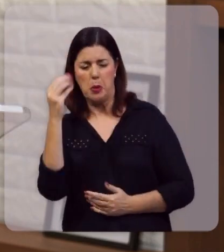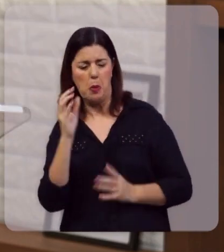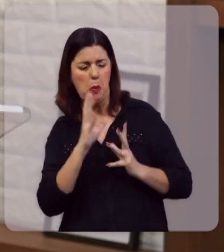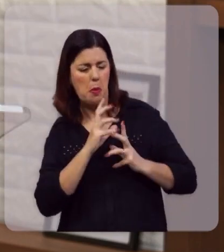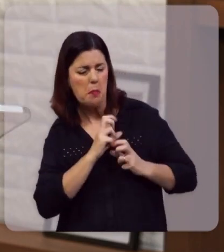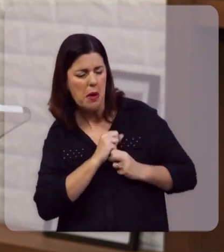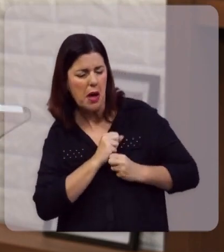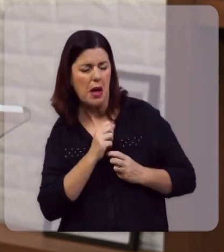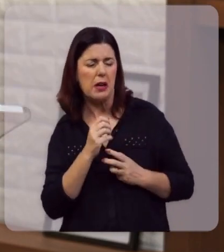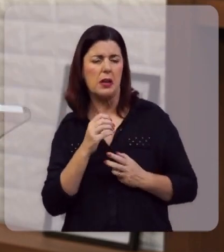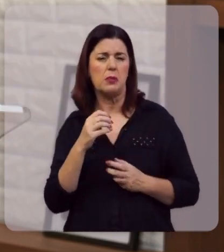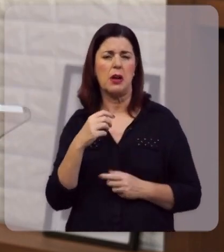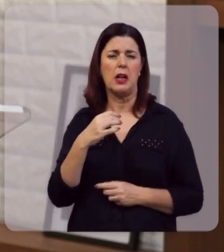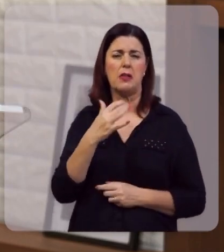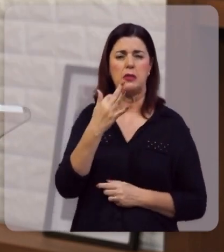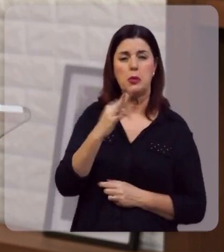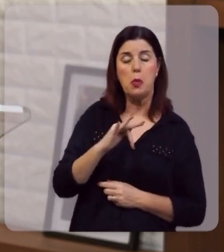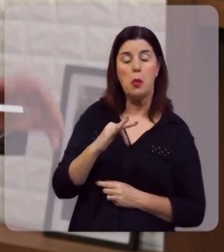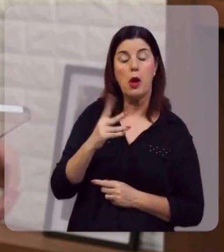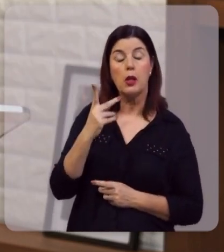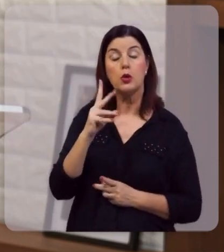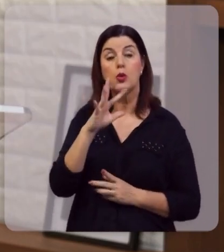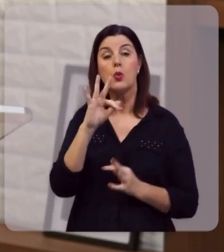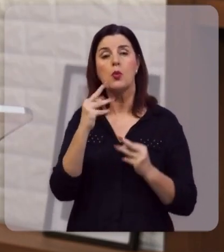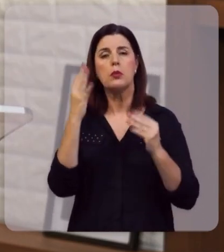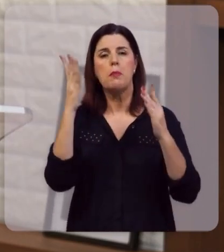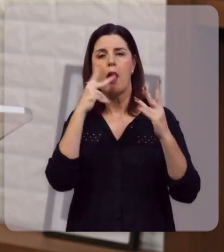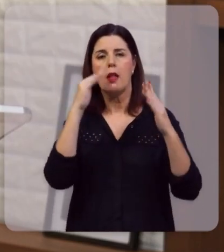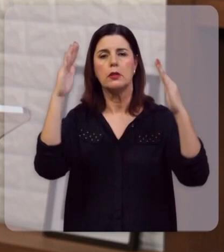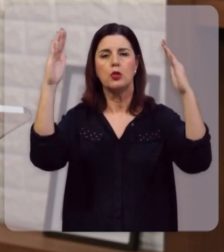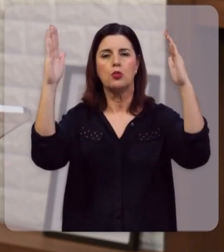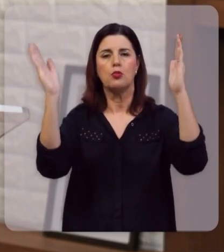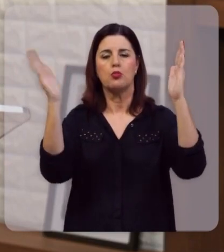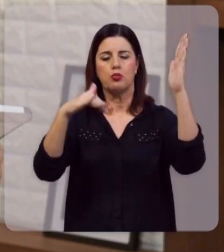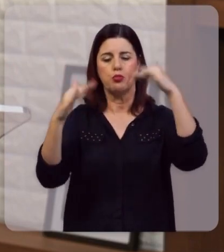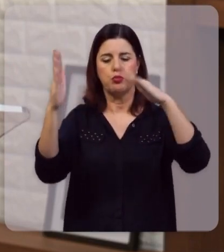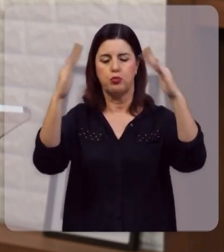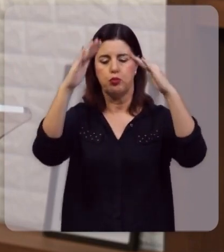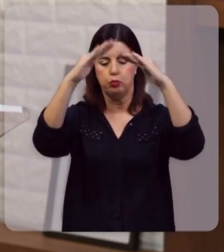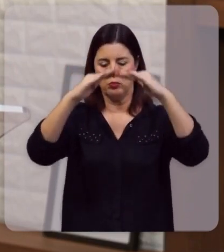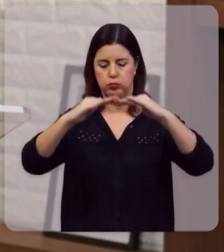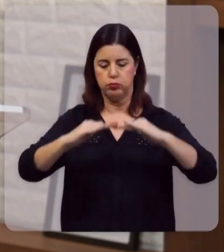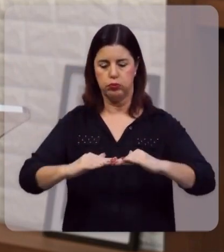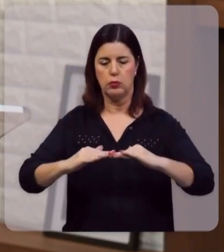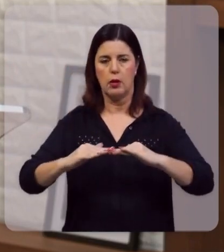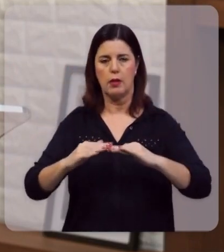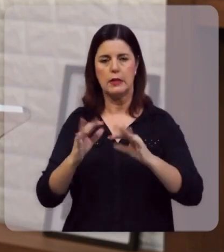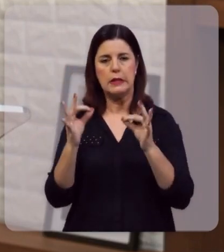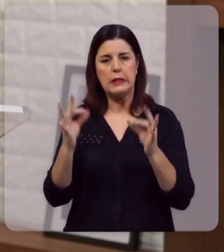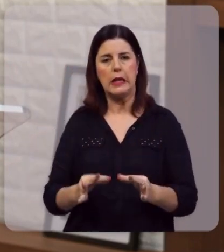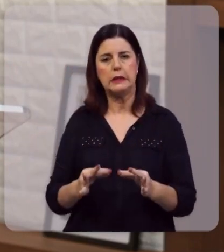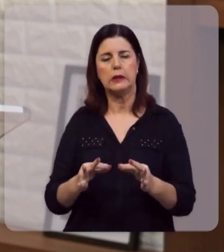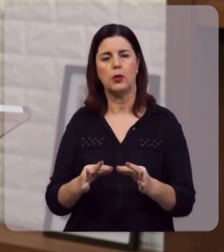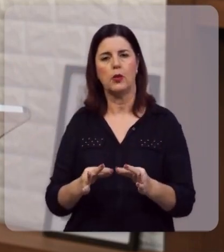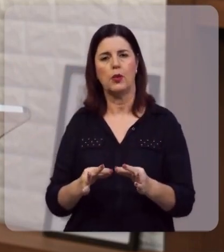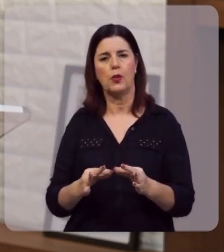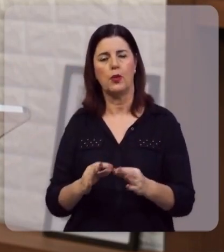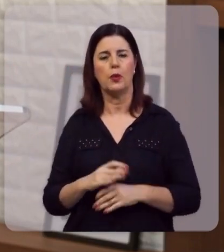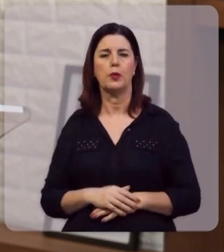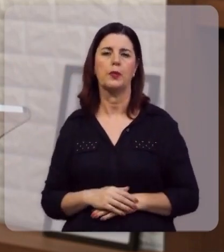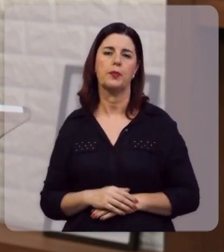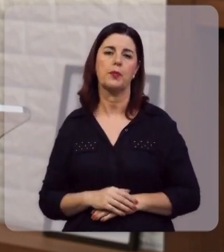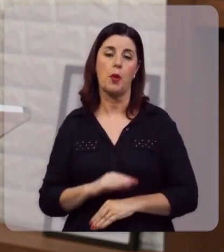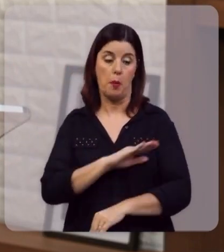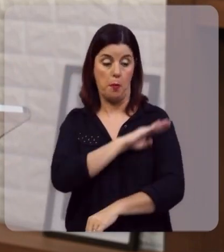ressentimentos, tudo isso é aterrado para que o Senhor se manifeste. Os montes